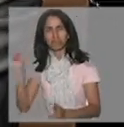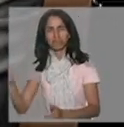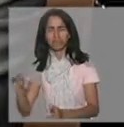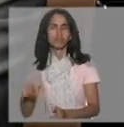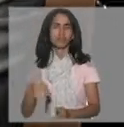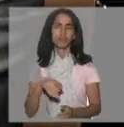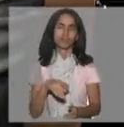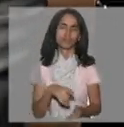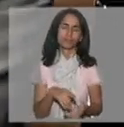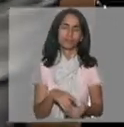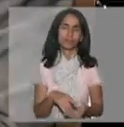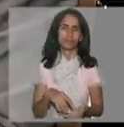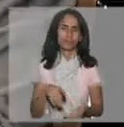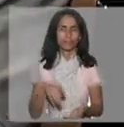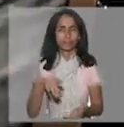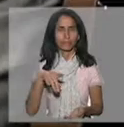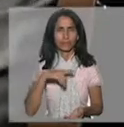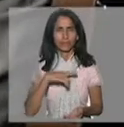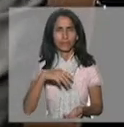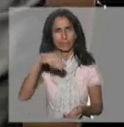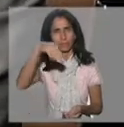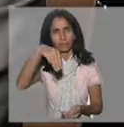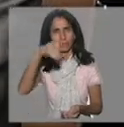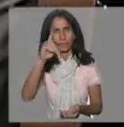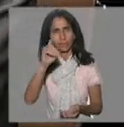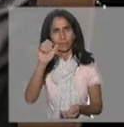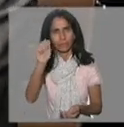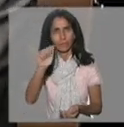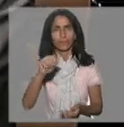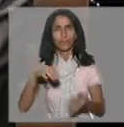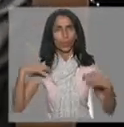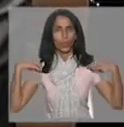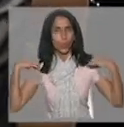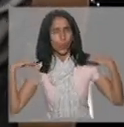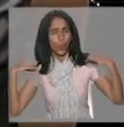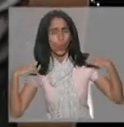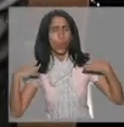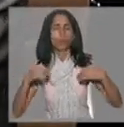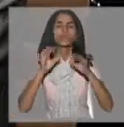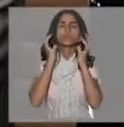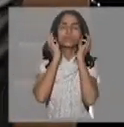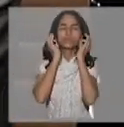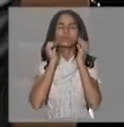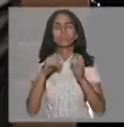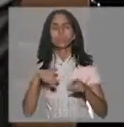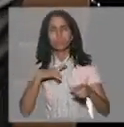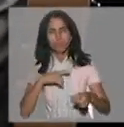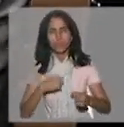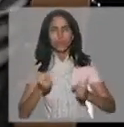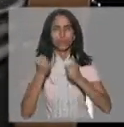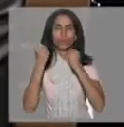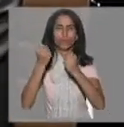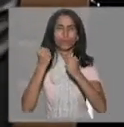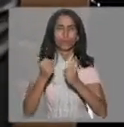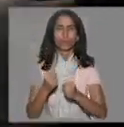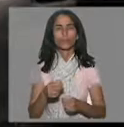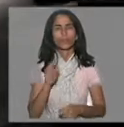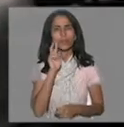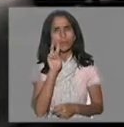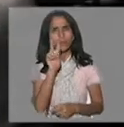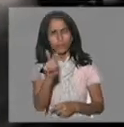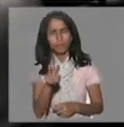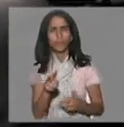que a moda, a vestimenta, o acessório tem muito essa força, né? Essa força política. Você vê